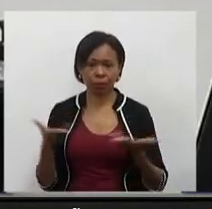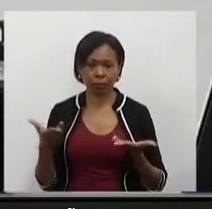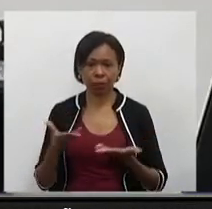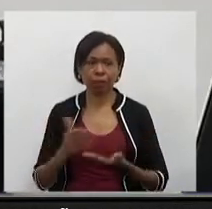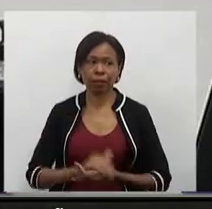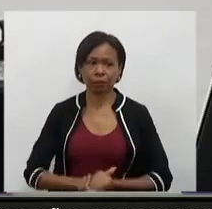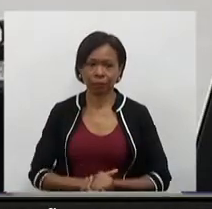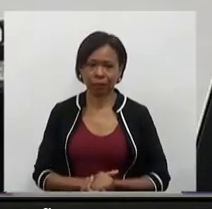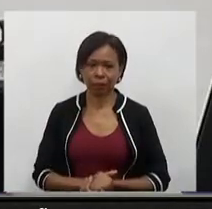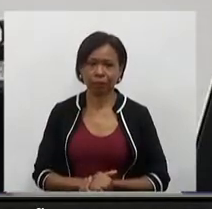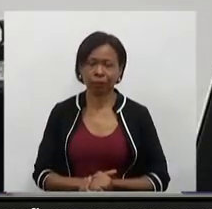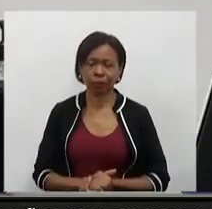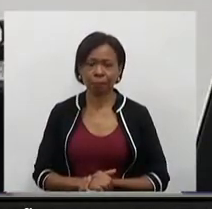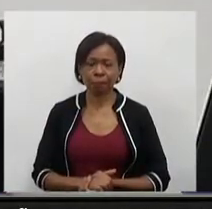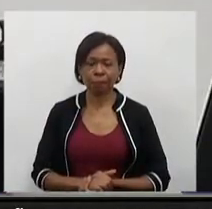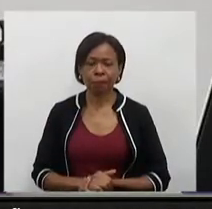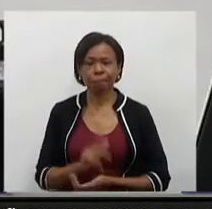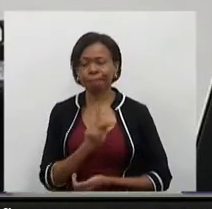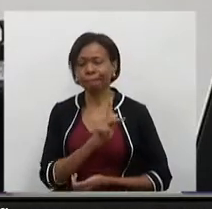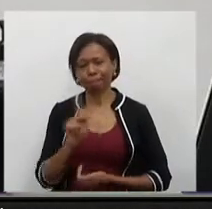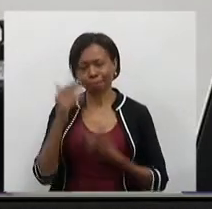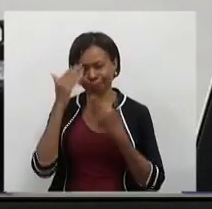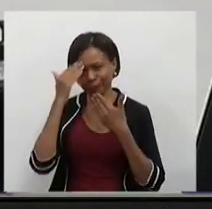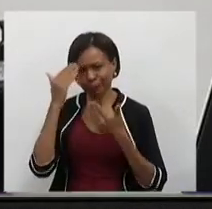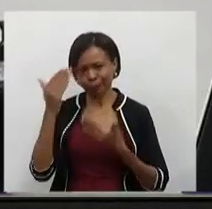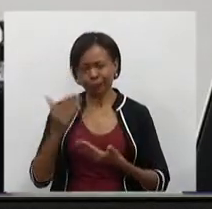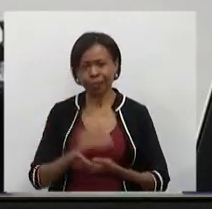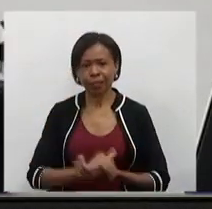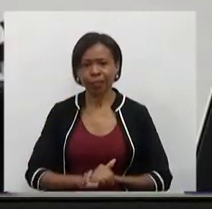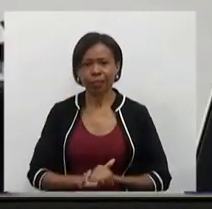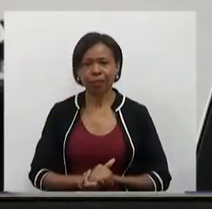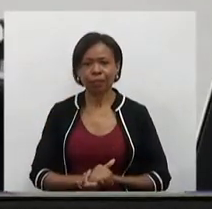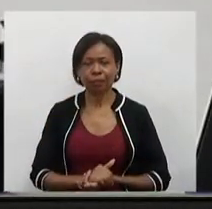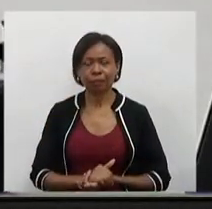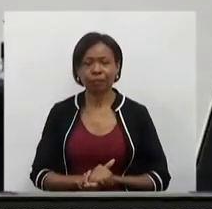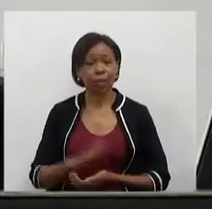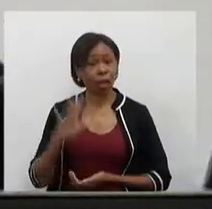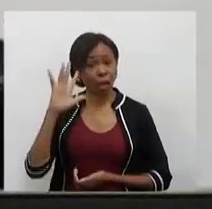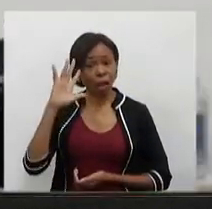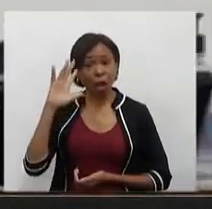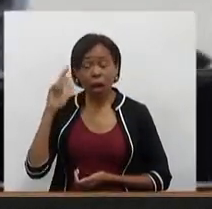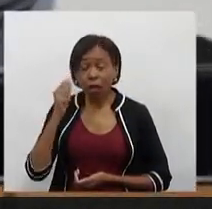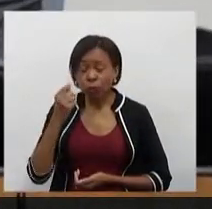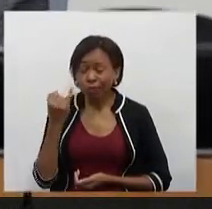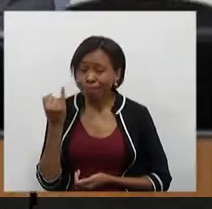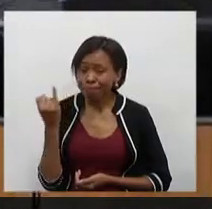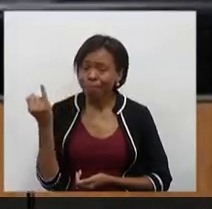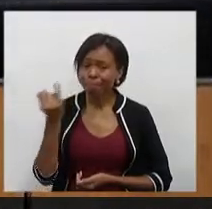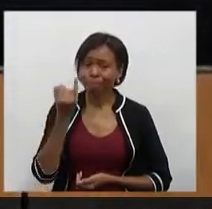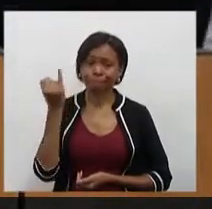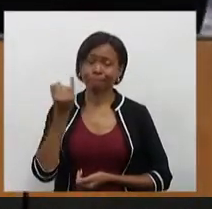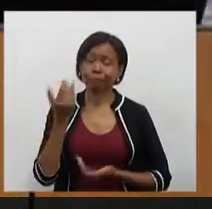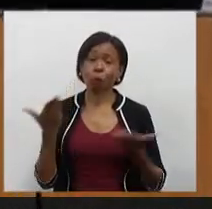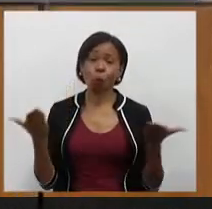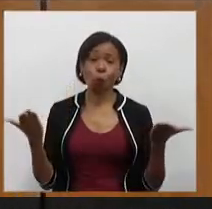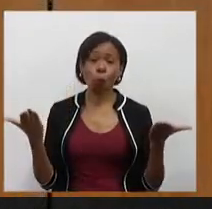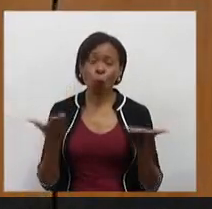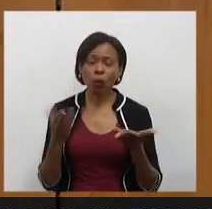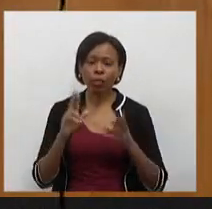Muito obrigado, presidente. Eu acho de suma importância o que aconteceu na tarde de hoje,